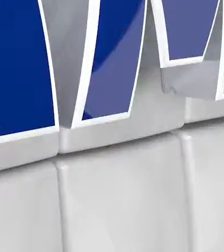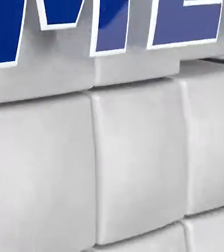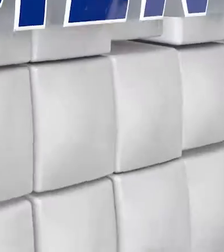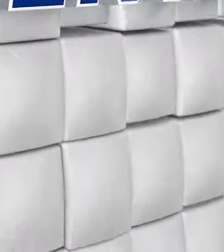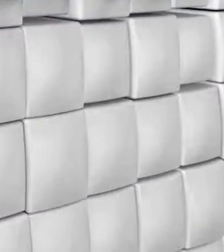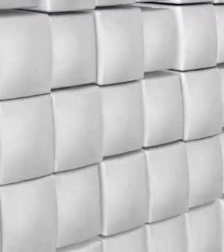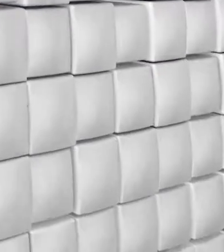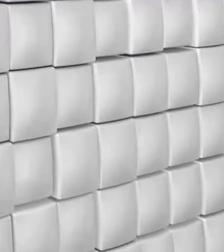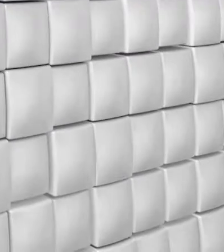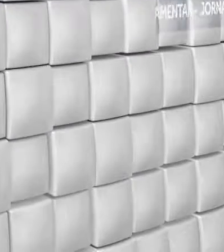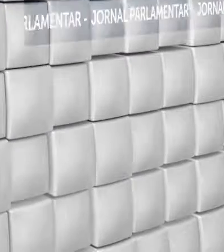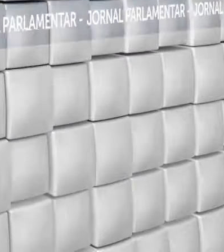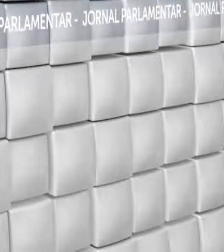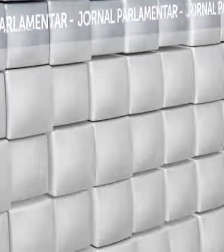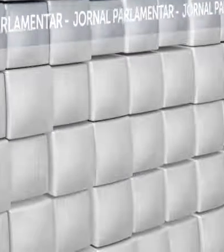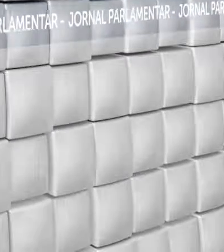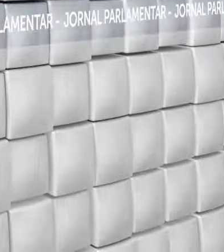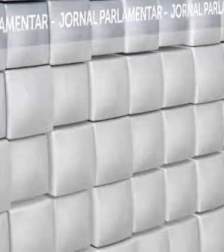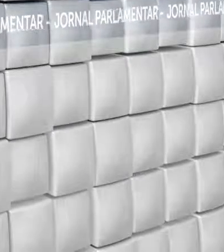já.